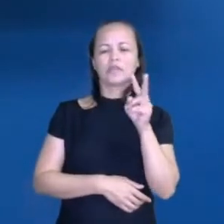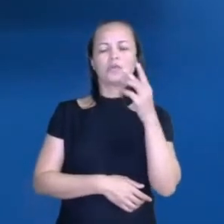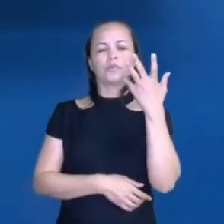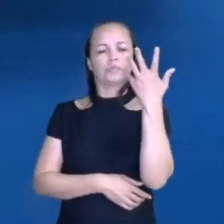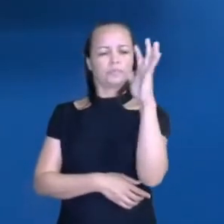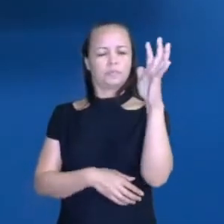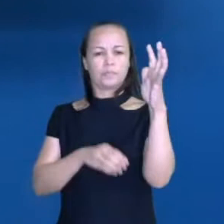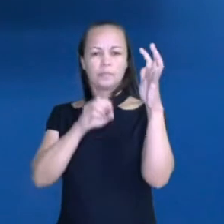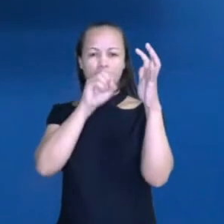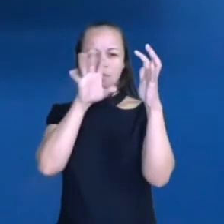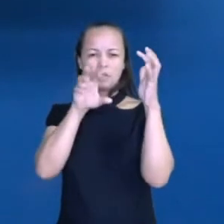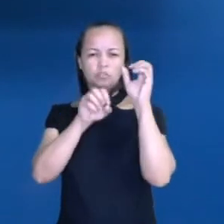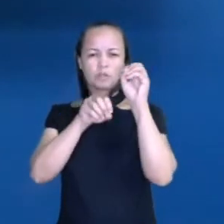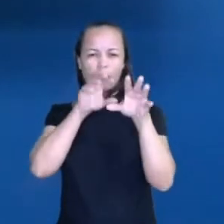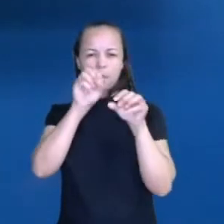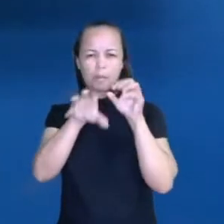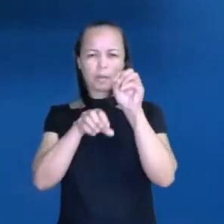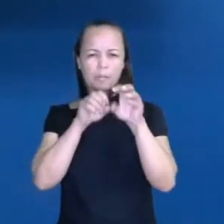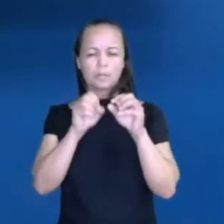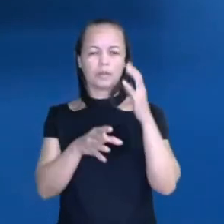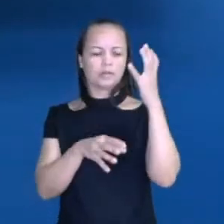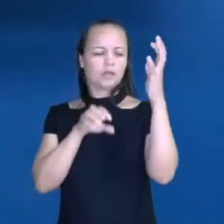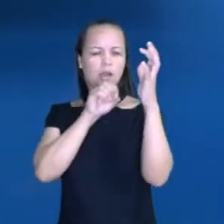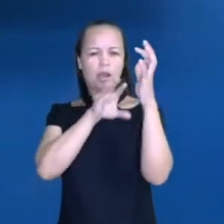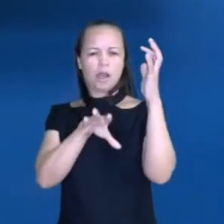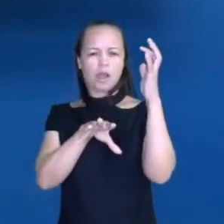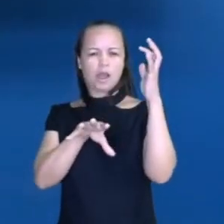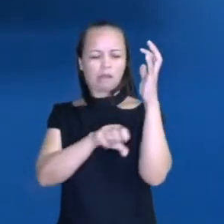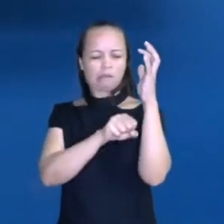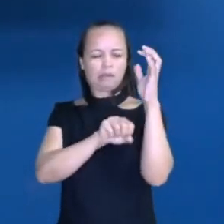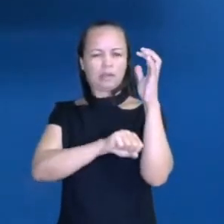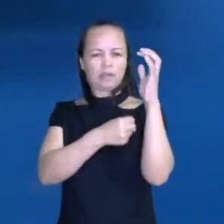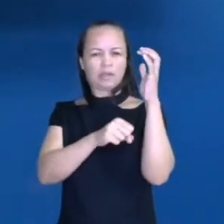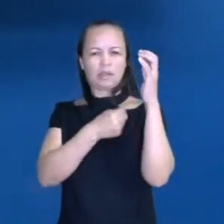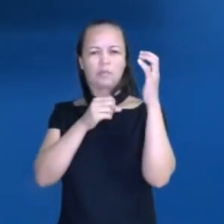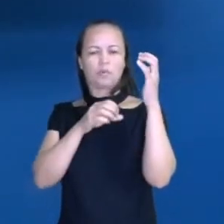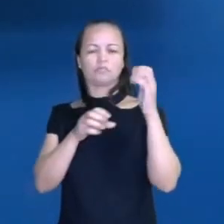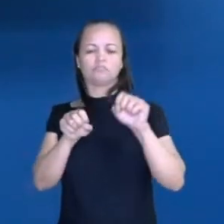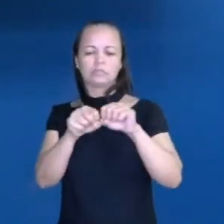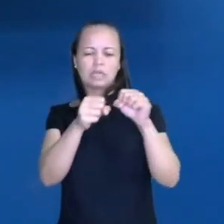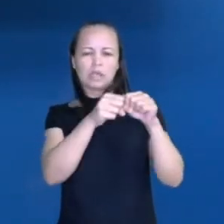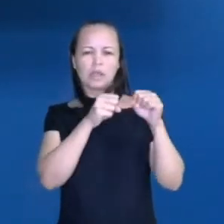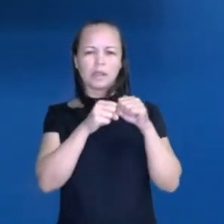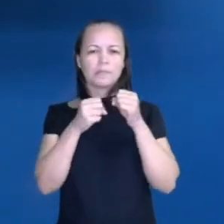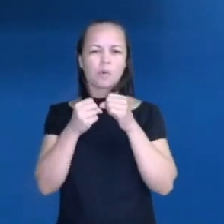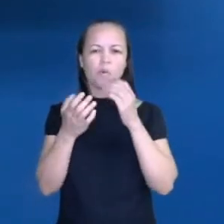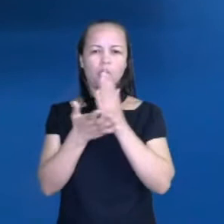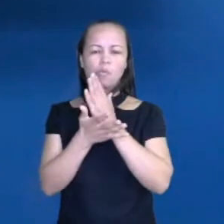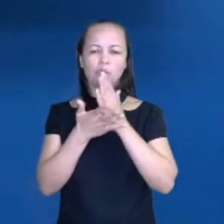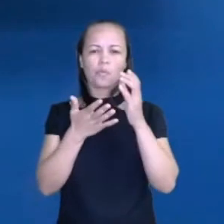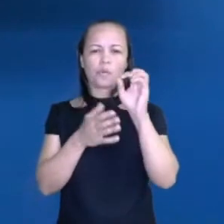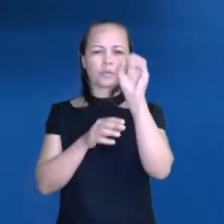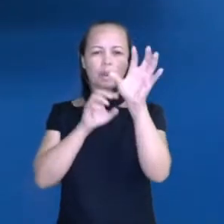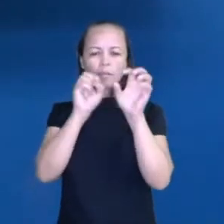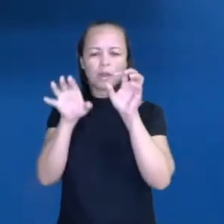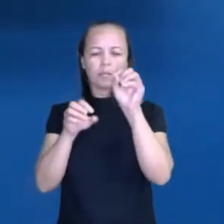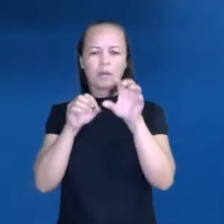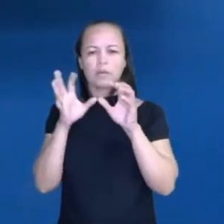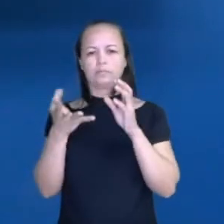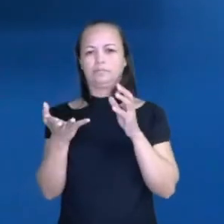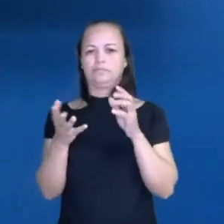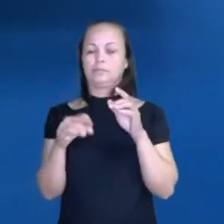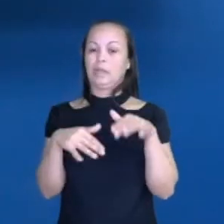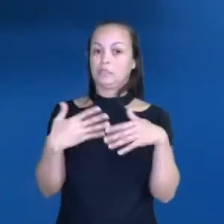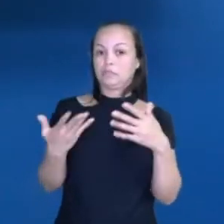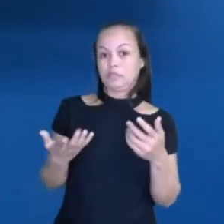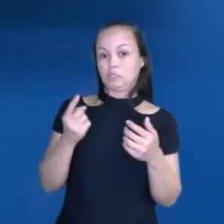mãe olha e queimou aqui a as luzes do pisca-pisca às vezes só